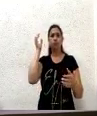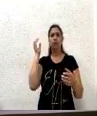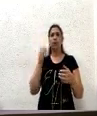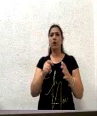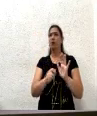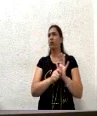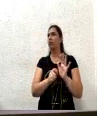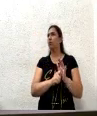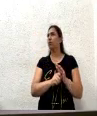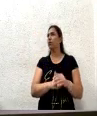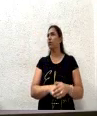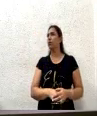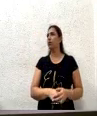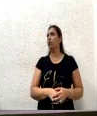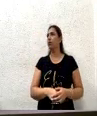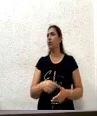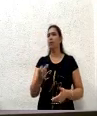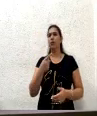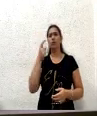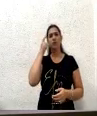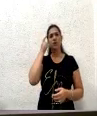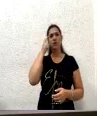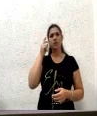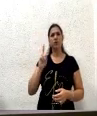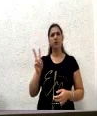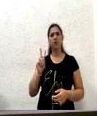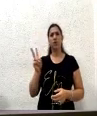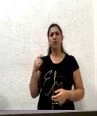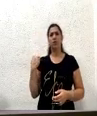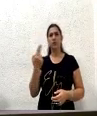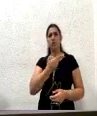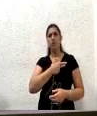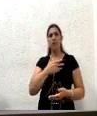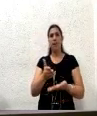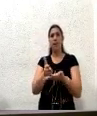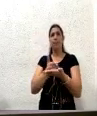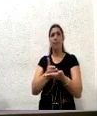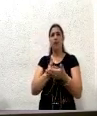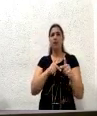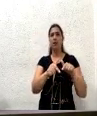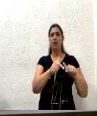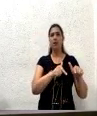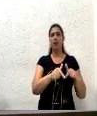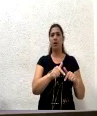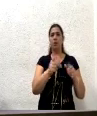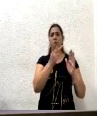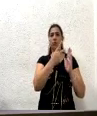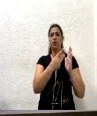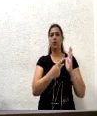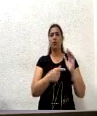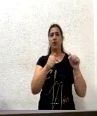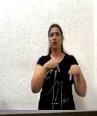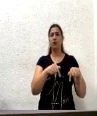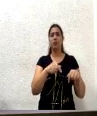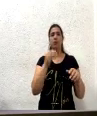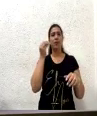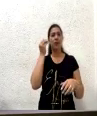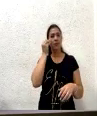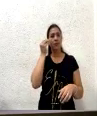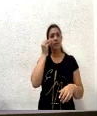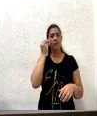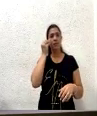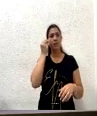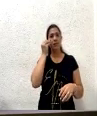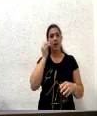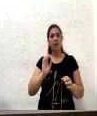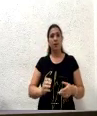Então, nós, vereadores, fazemos nossa parte, mais um projeto aqui, para tentar